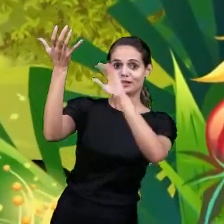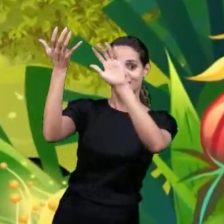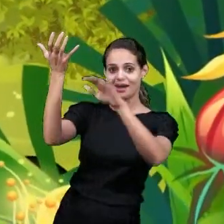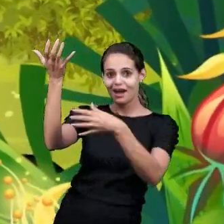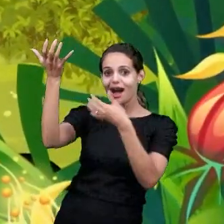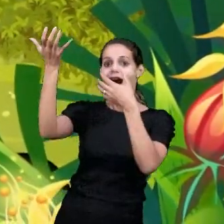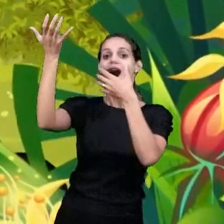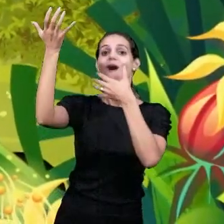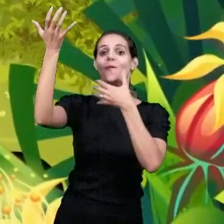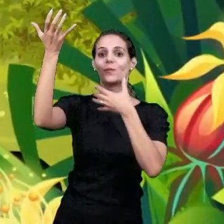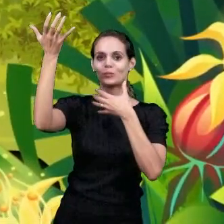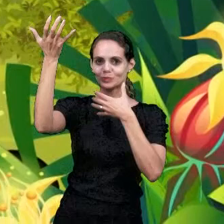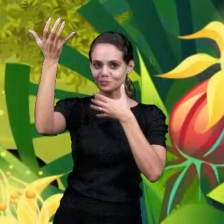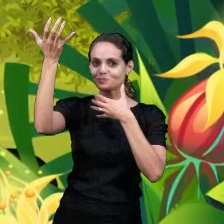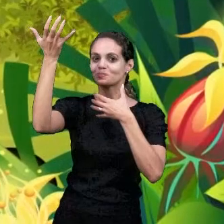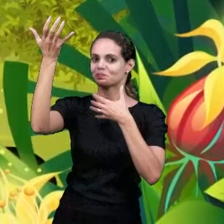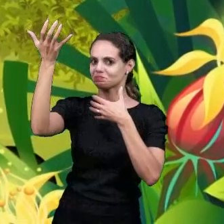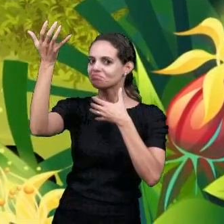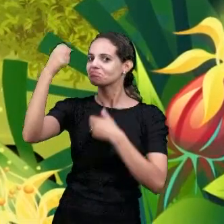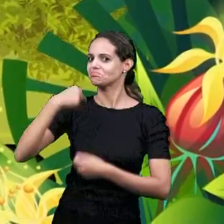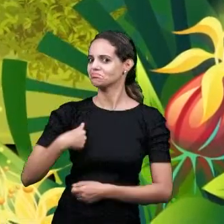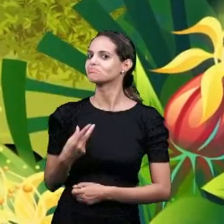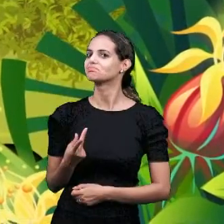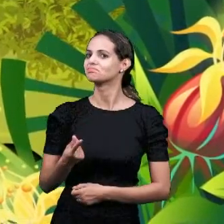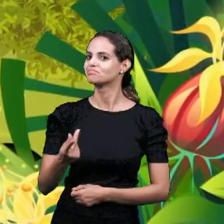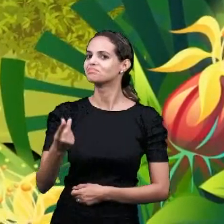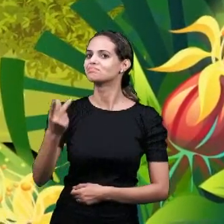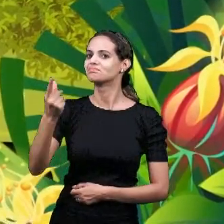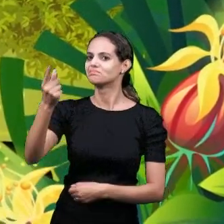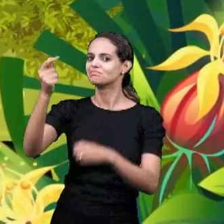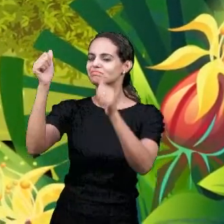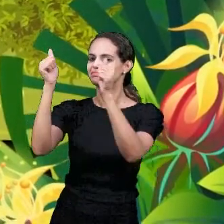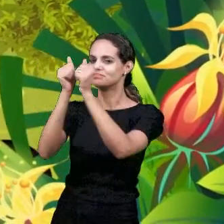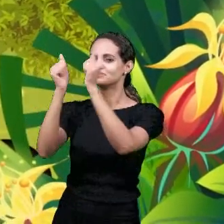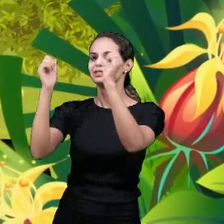Jesus eternamente vou viver.